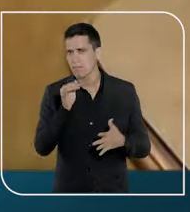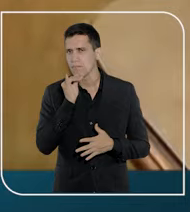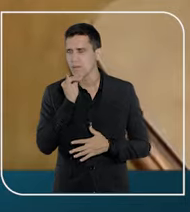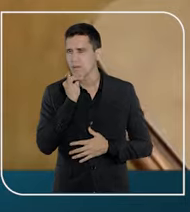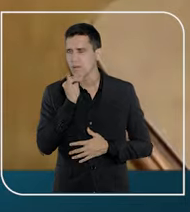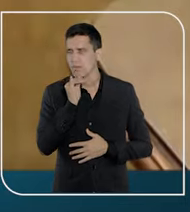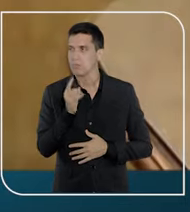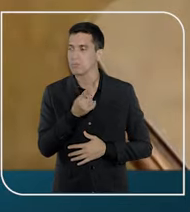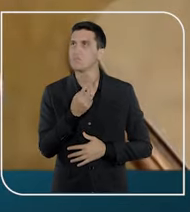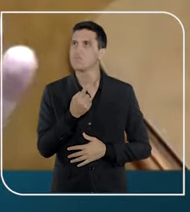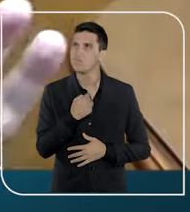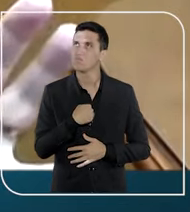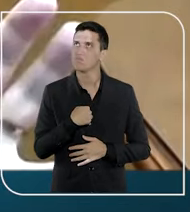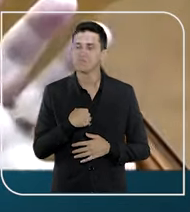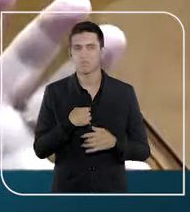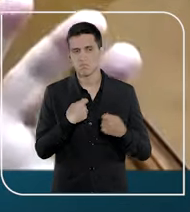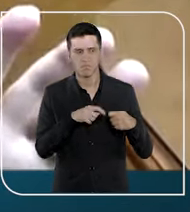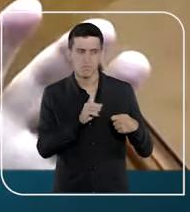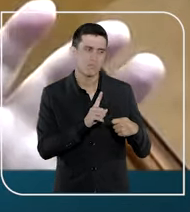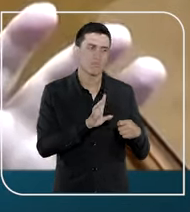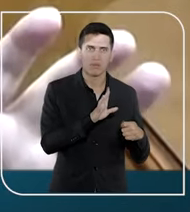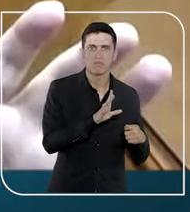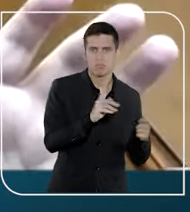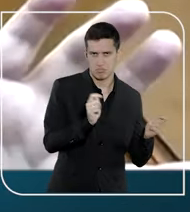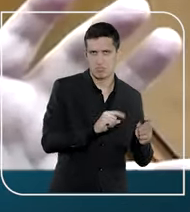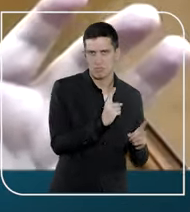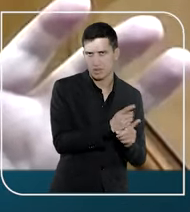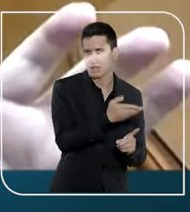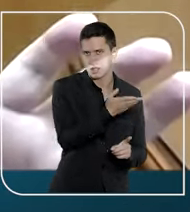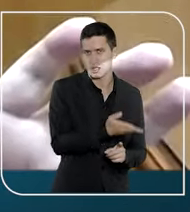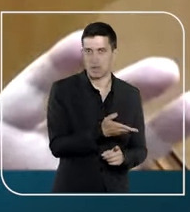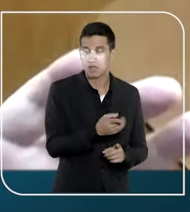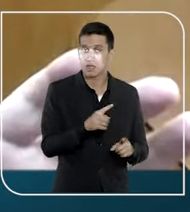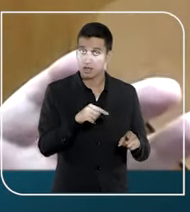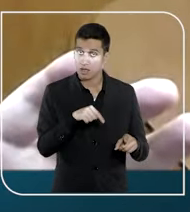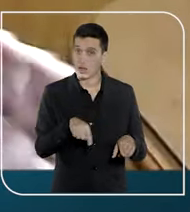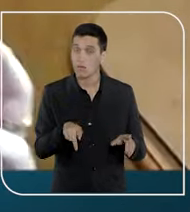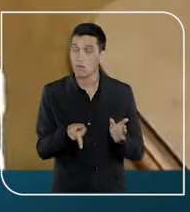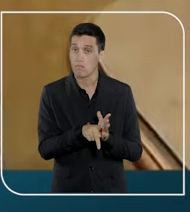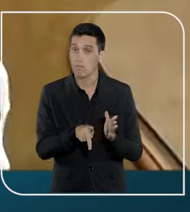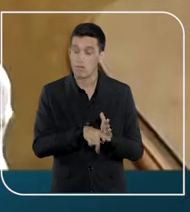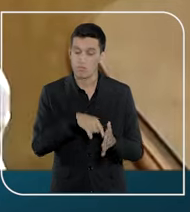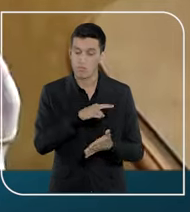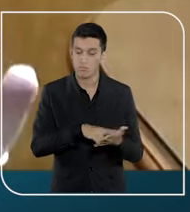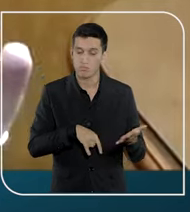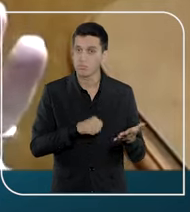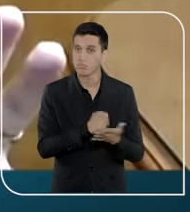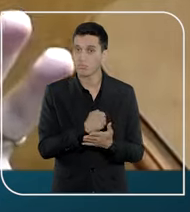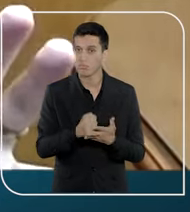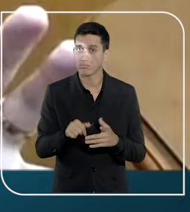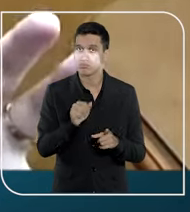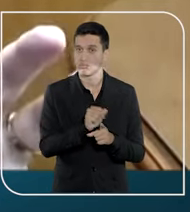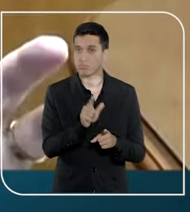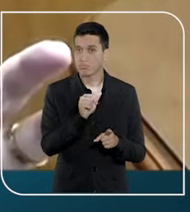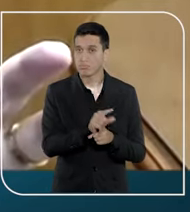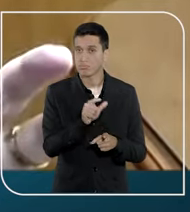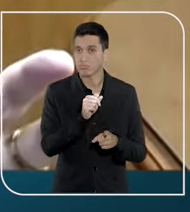devia estar lá, mas está, que é do fiador de contrato de locação. Né? Não que eu